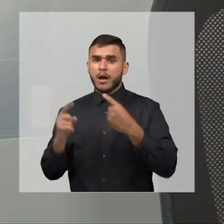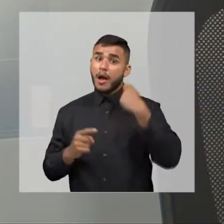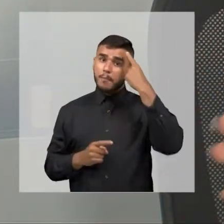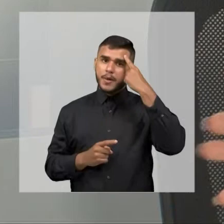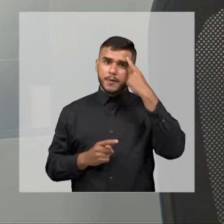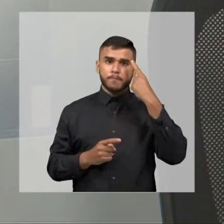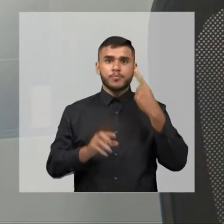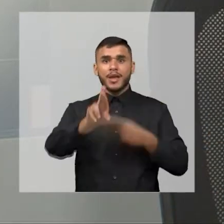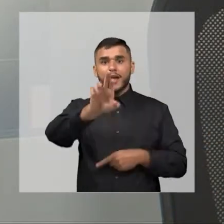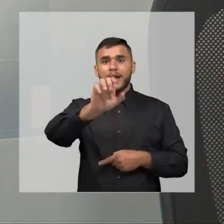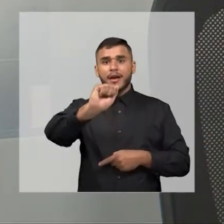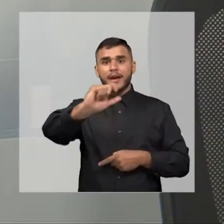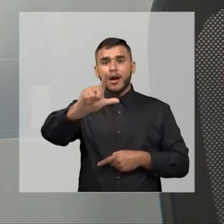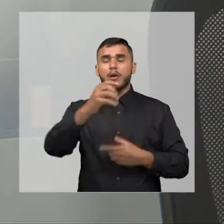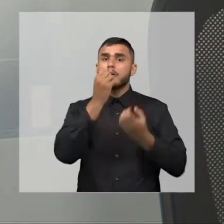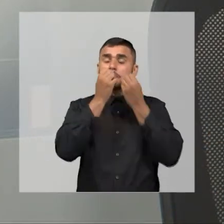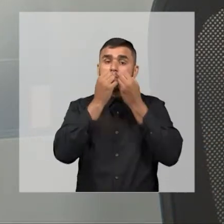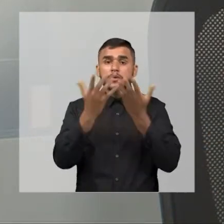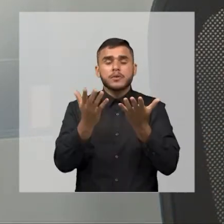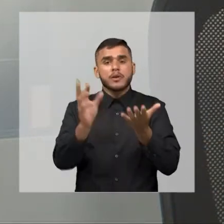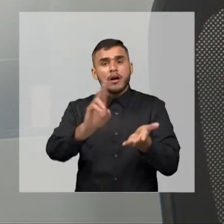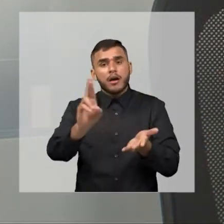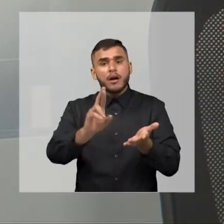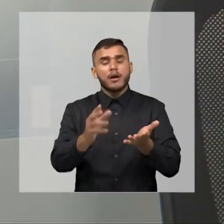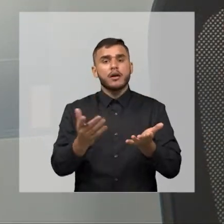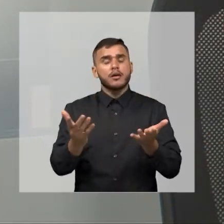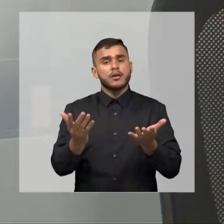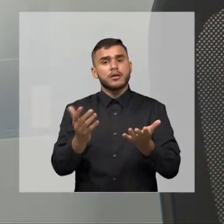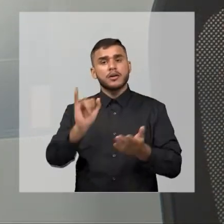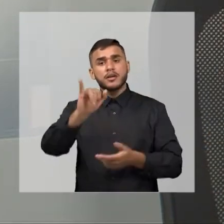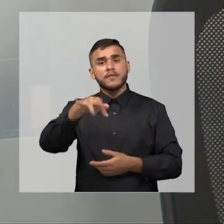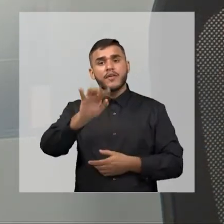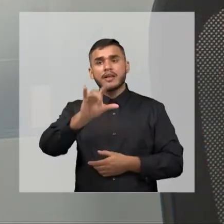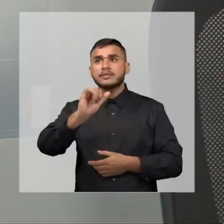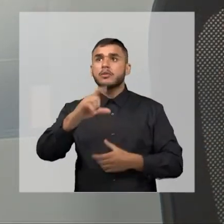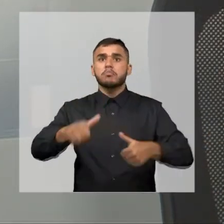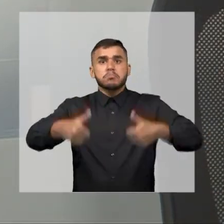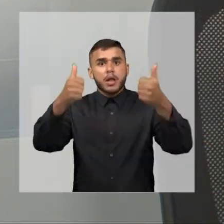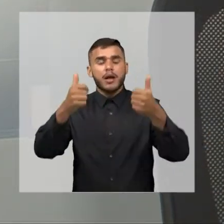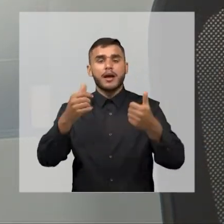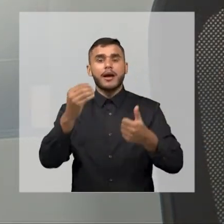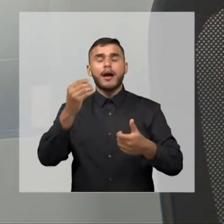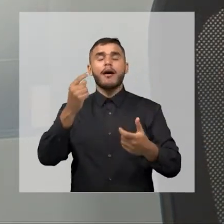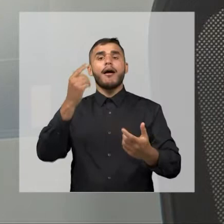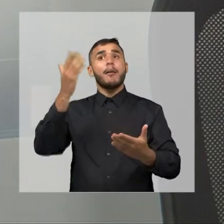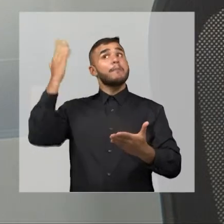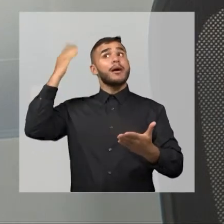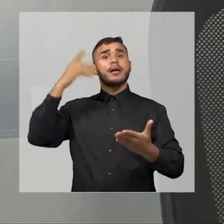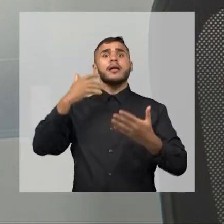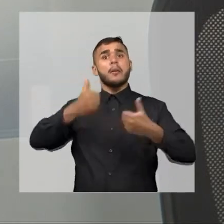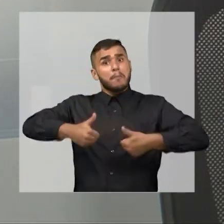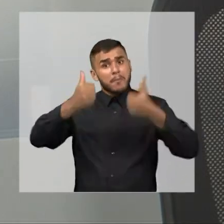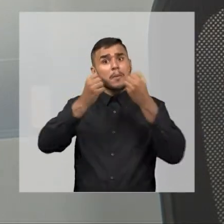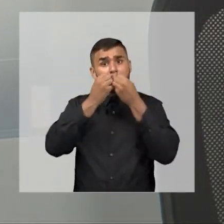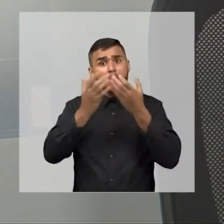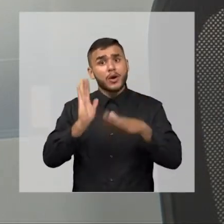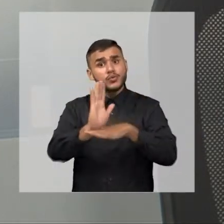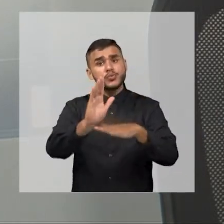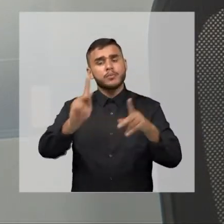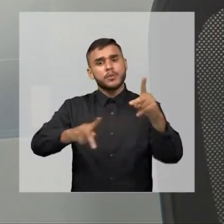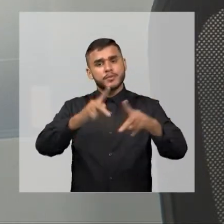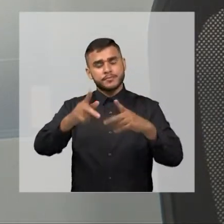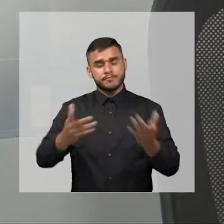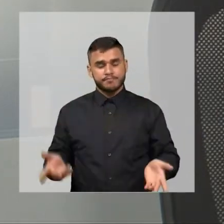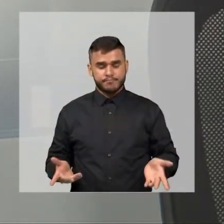Deus, com a inflação bem baixa. Mas assim, o que o Bolsonaro disse como candidato? Que ele iria escolher os ministros dele